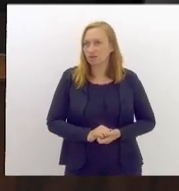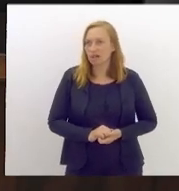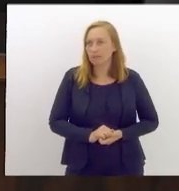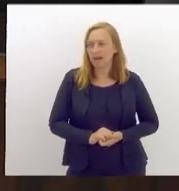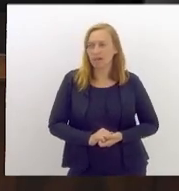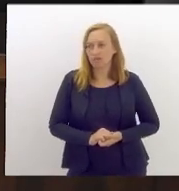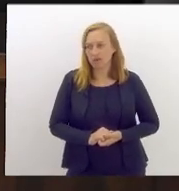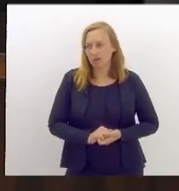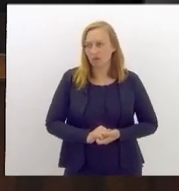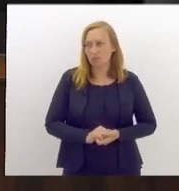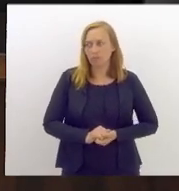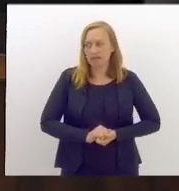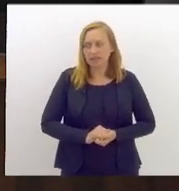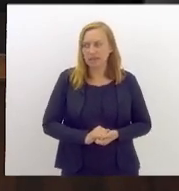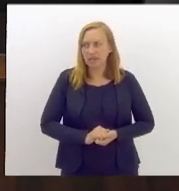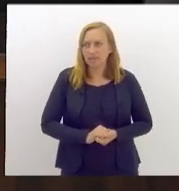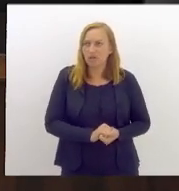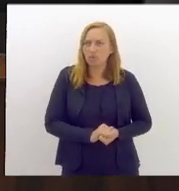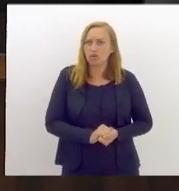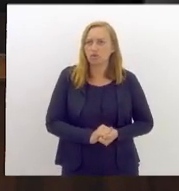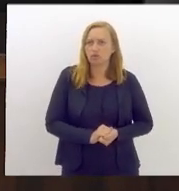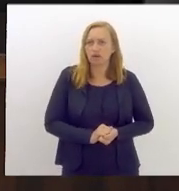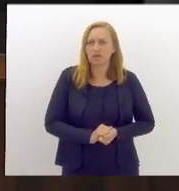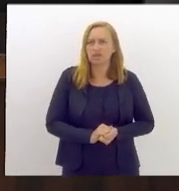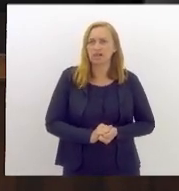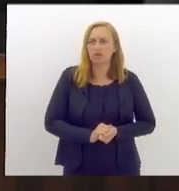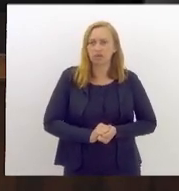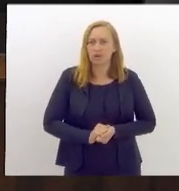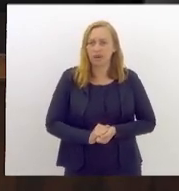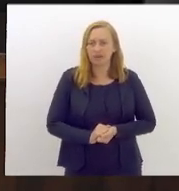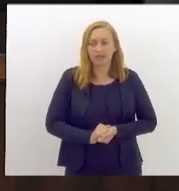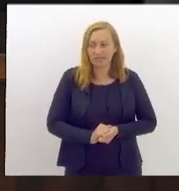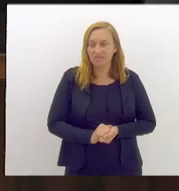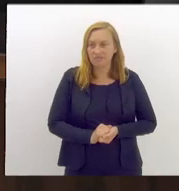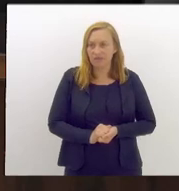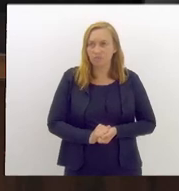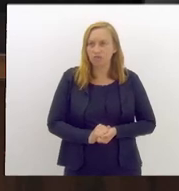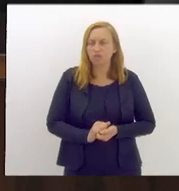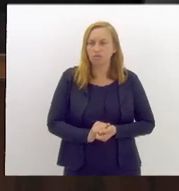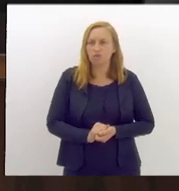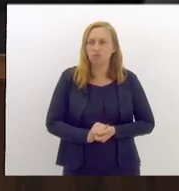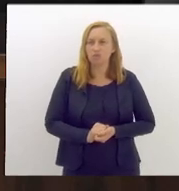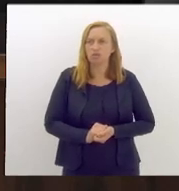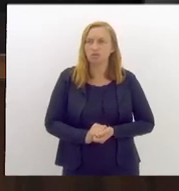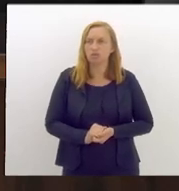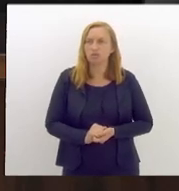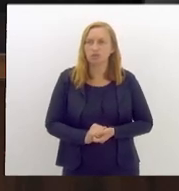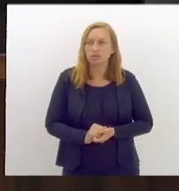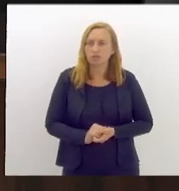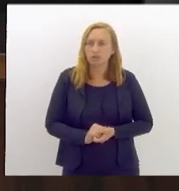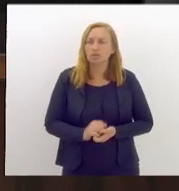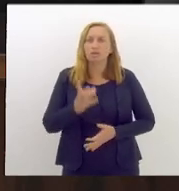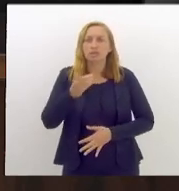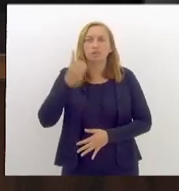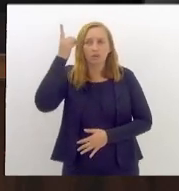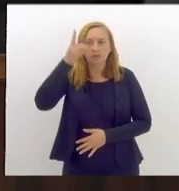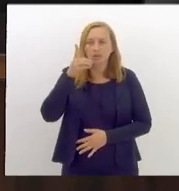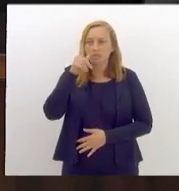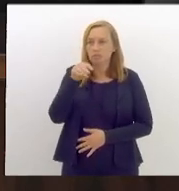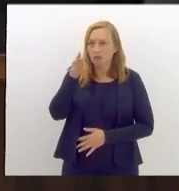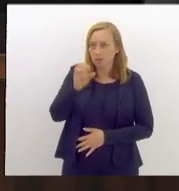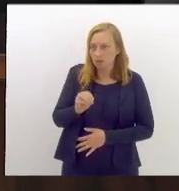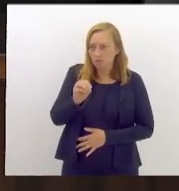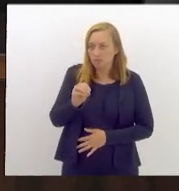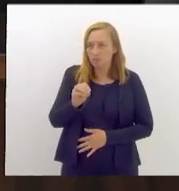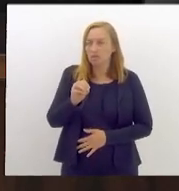comissão de assuntos municipais deputado Carlos Macedo tá do Carlos Macedo deputado Pedro Ricardo